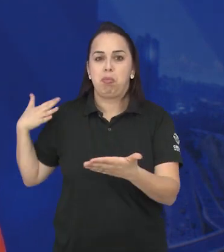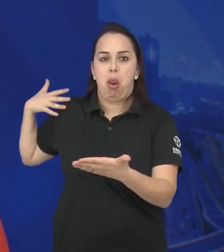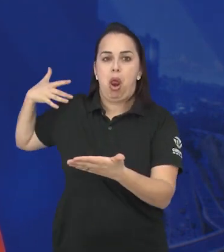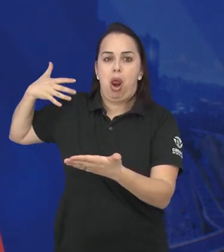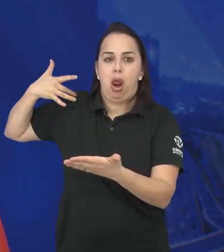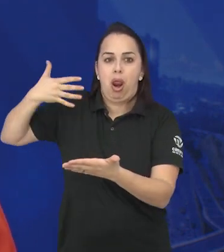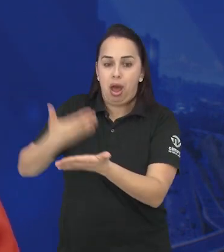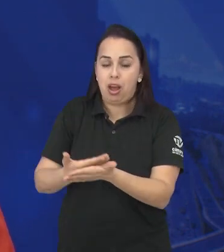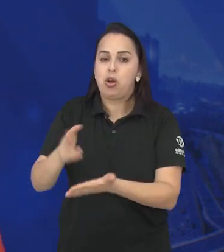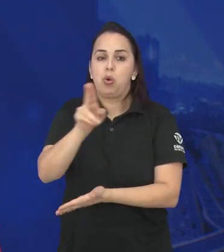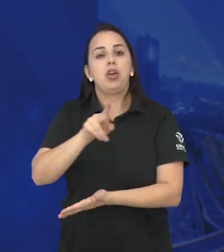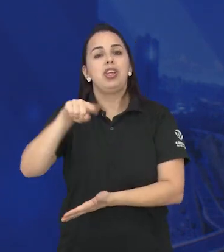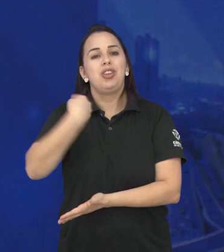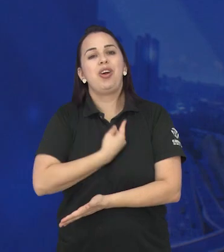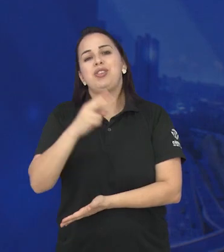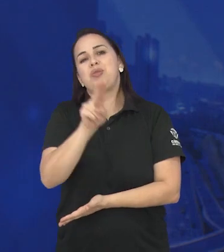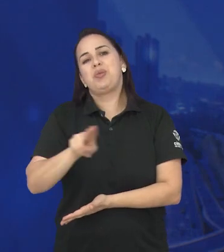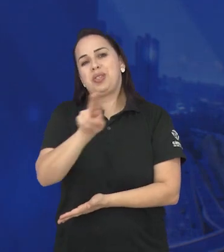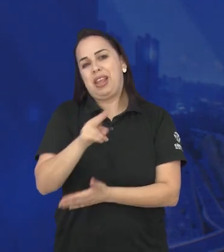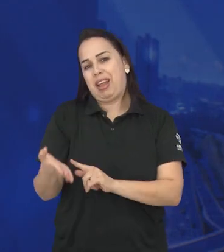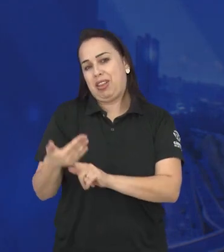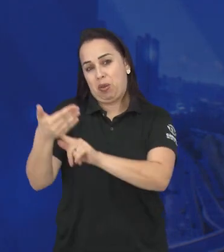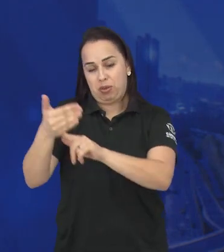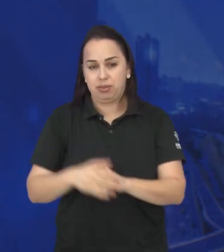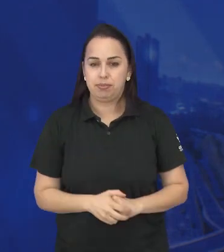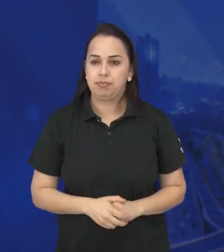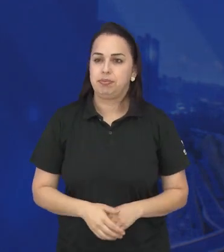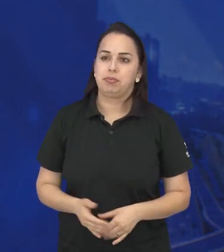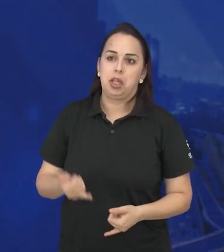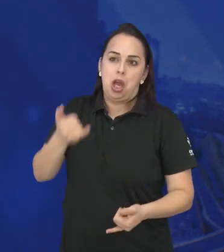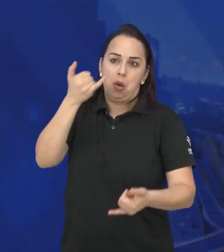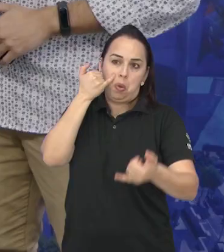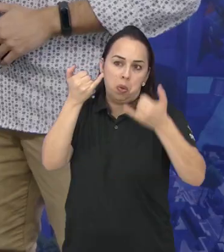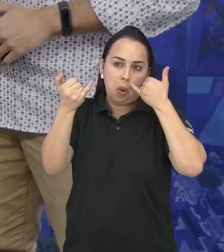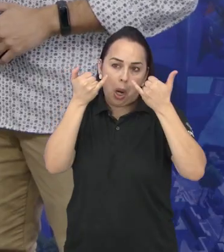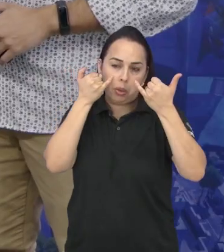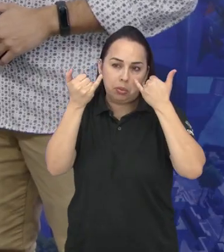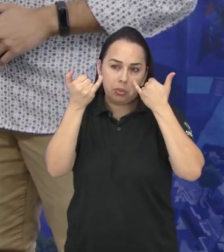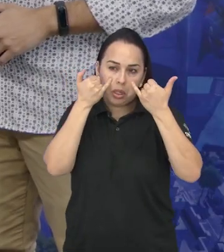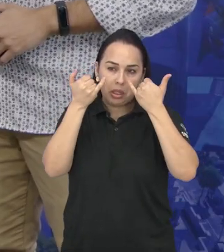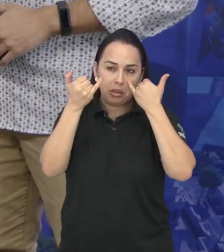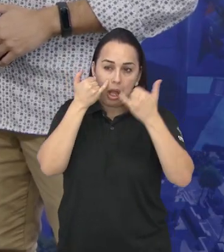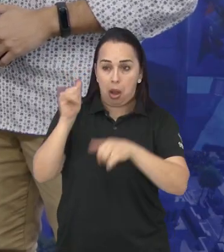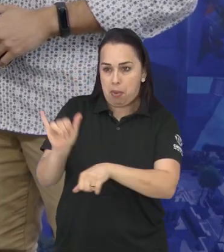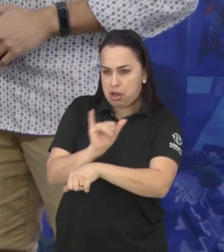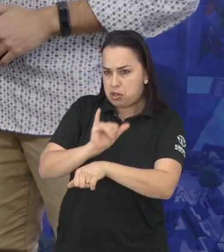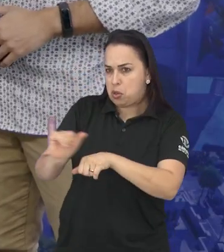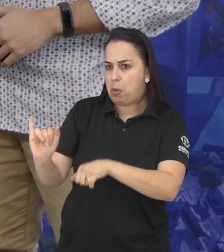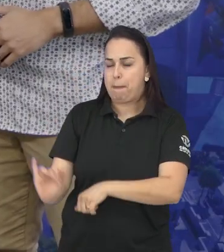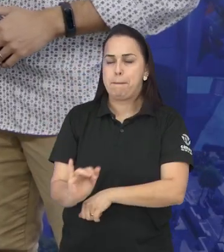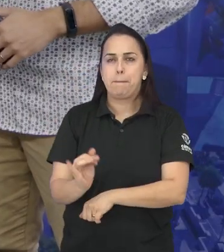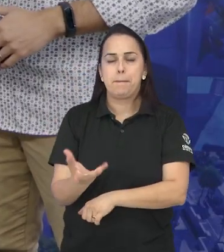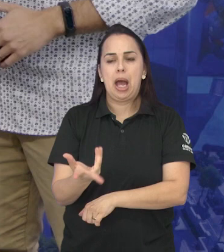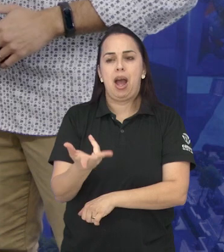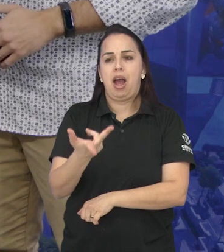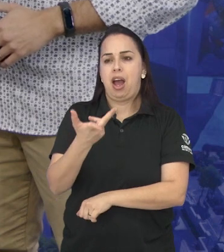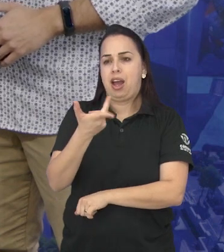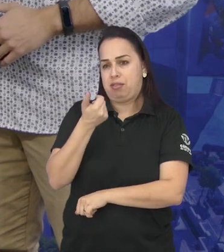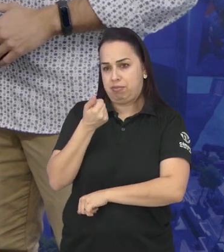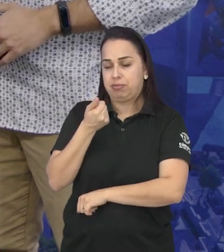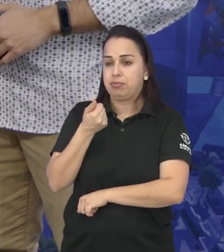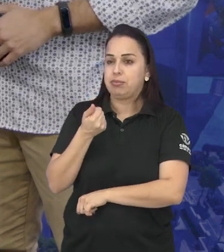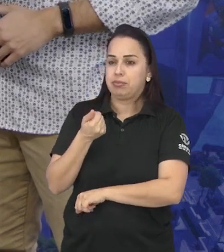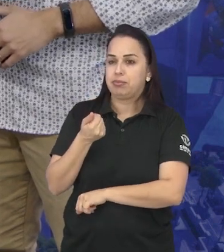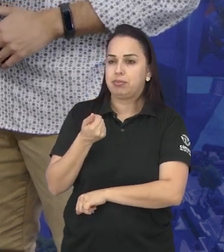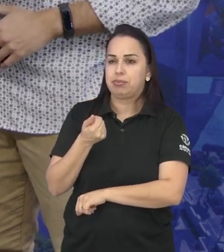gente estar utilizando todas essas tecnologias. E eu acho que a informação é uma ferramenta muito poderosa, né?